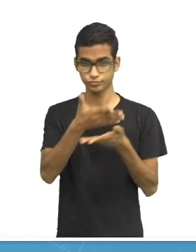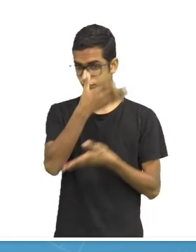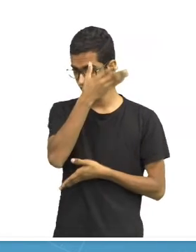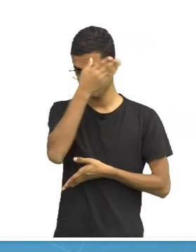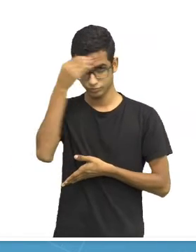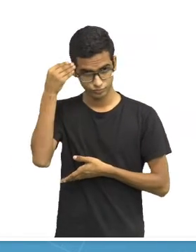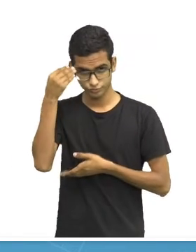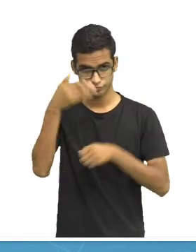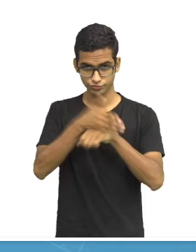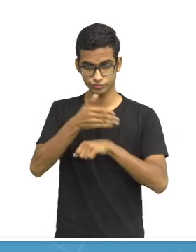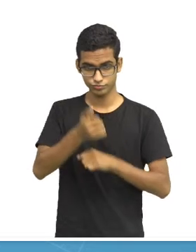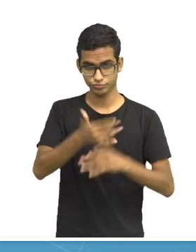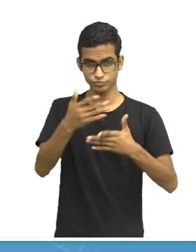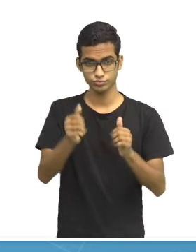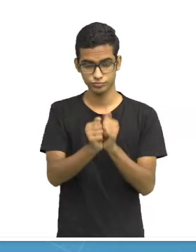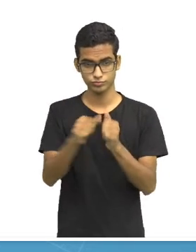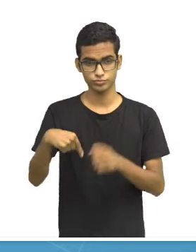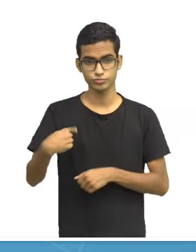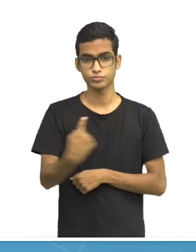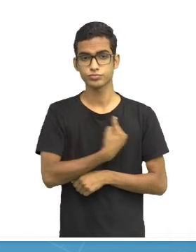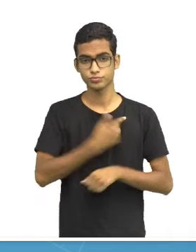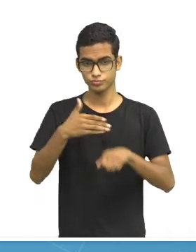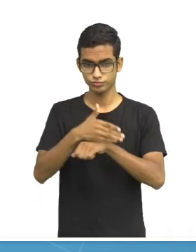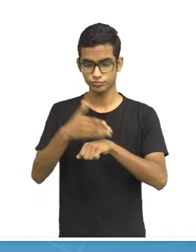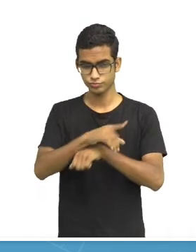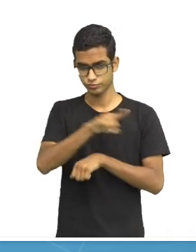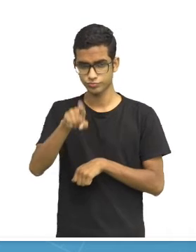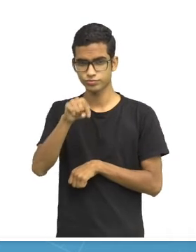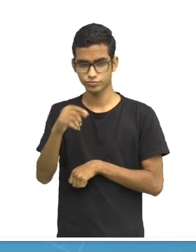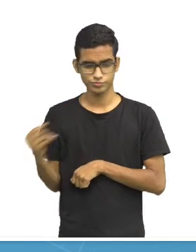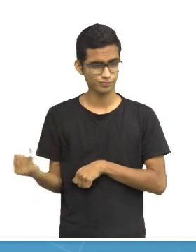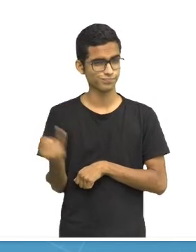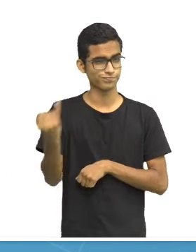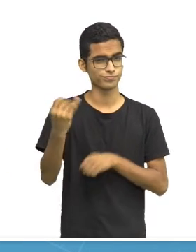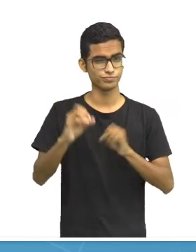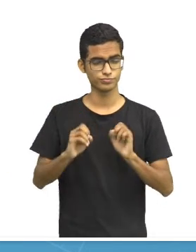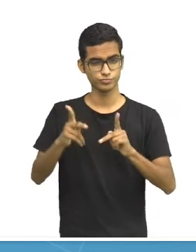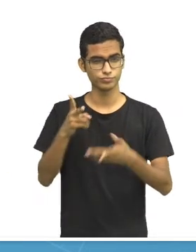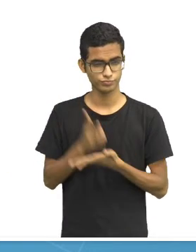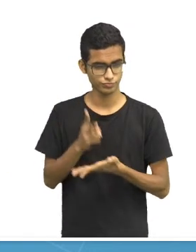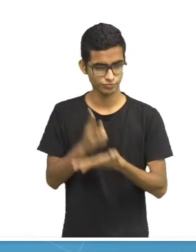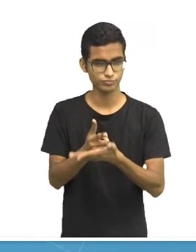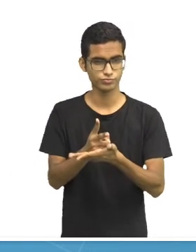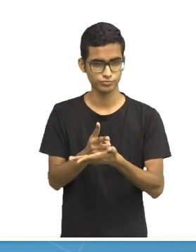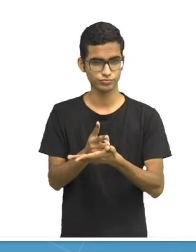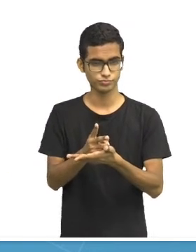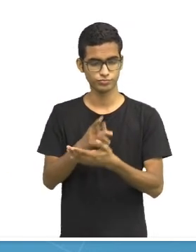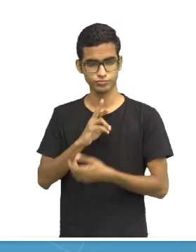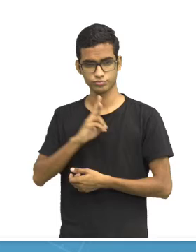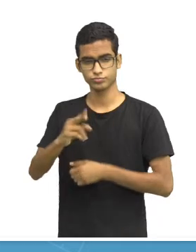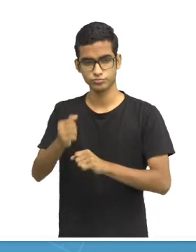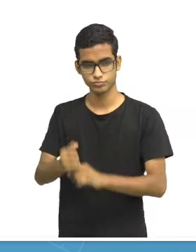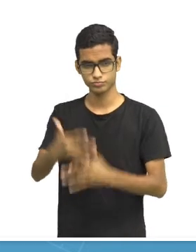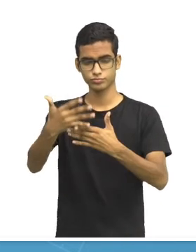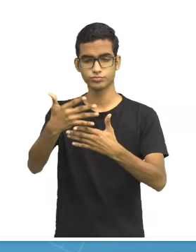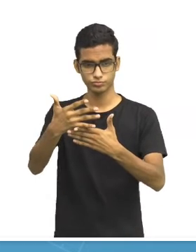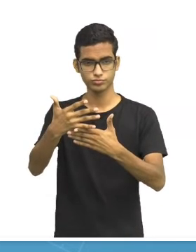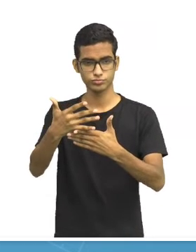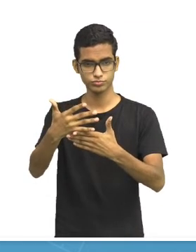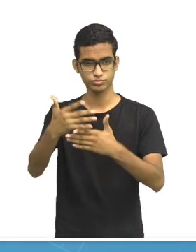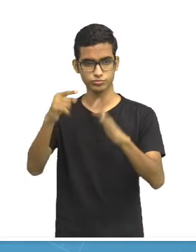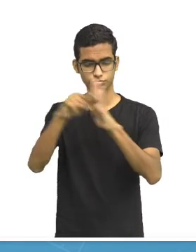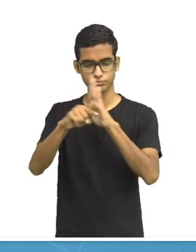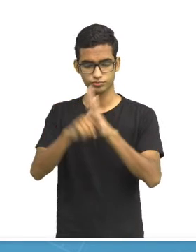de interagir conosco, pois a participação de vocês é muito importante. Então, continue assim, respondam no nosso chat as